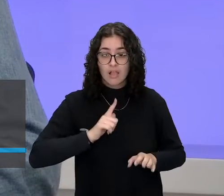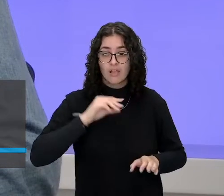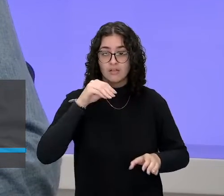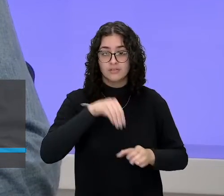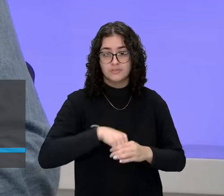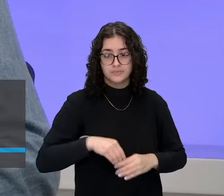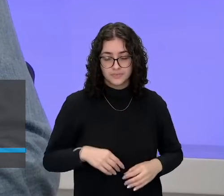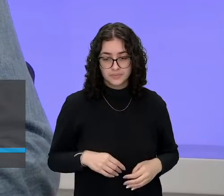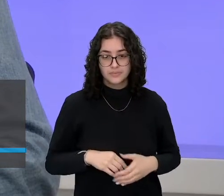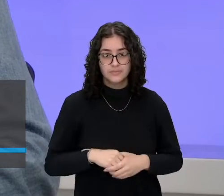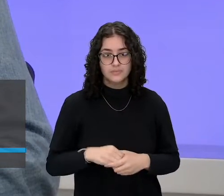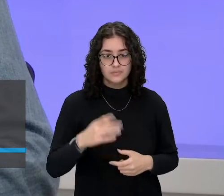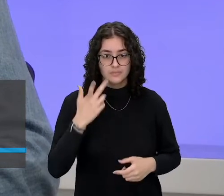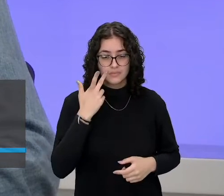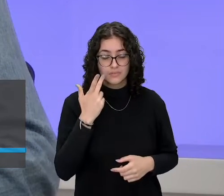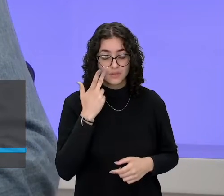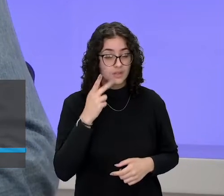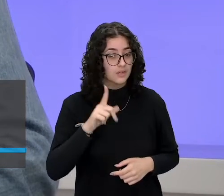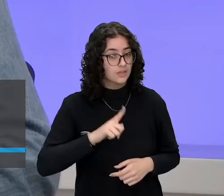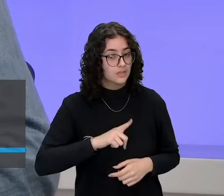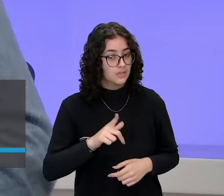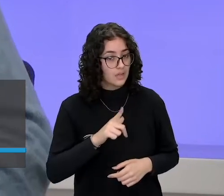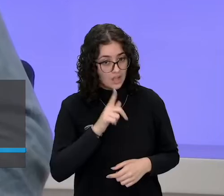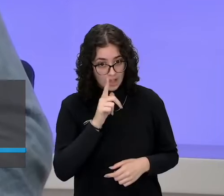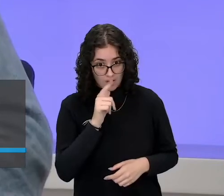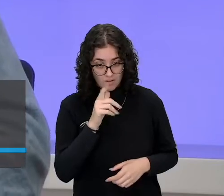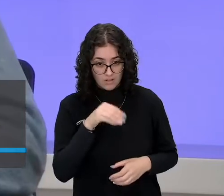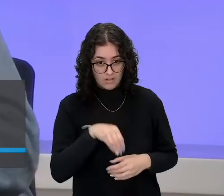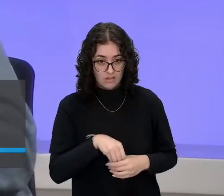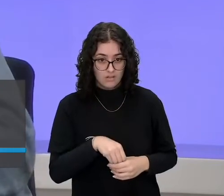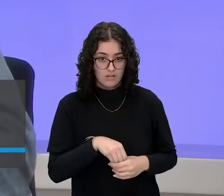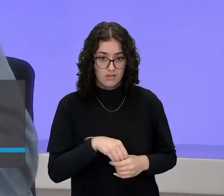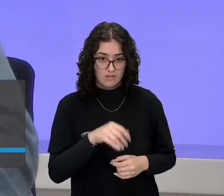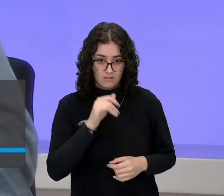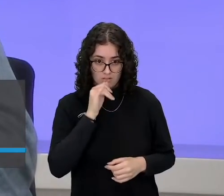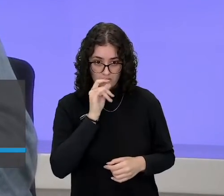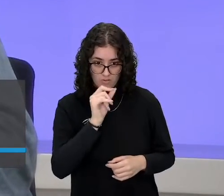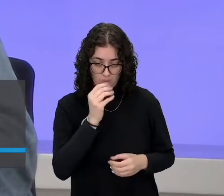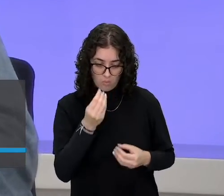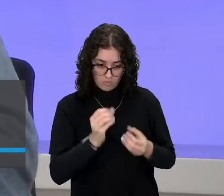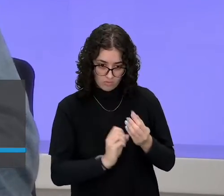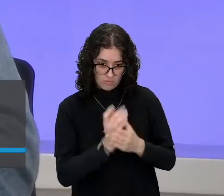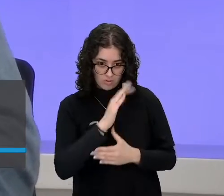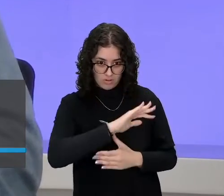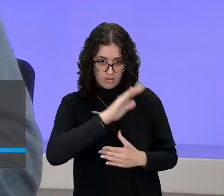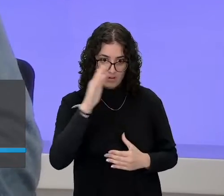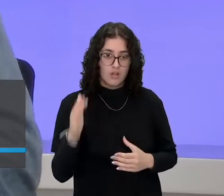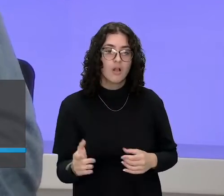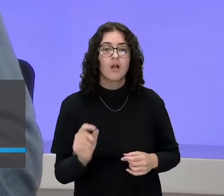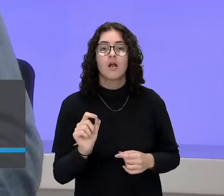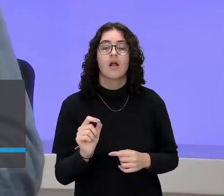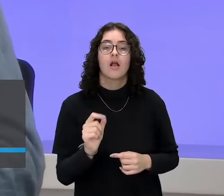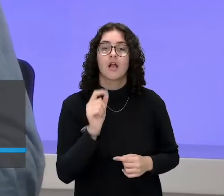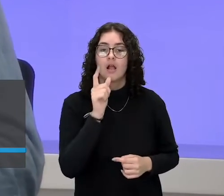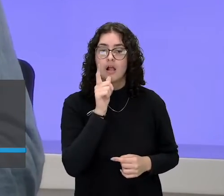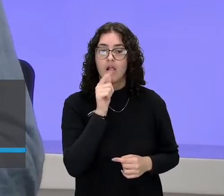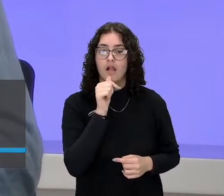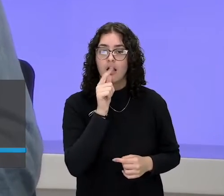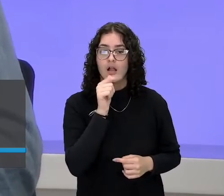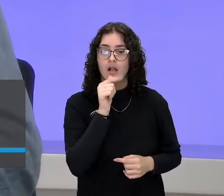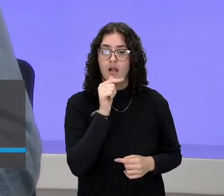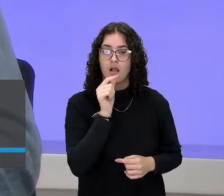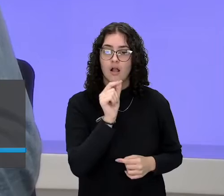na maioria delas, elas têm sempre água. Na verdade, a formação das cavernas ocorreram por conta da água, né? Que